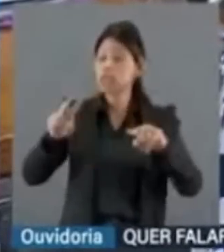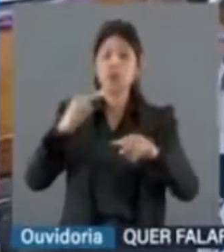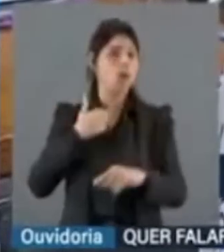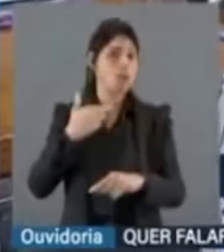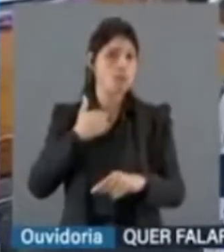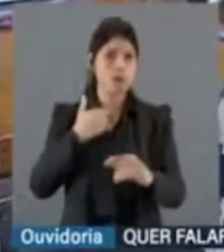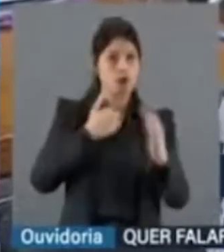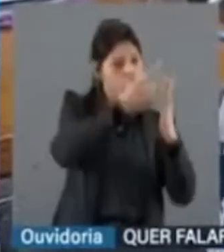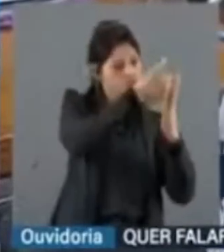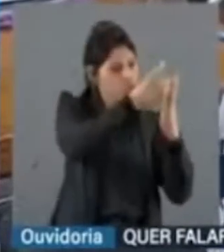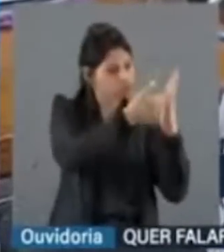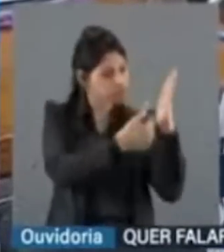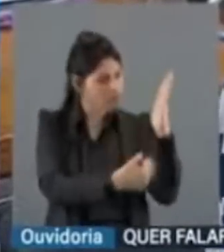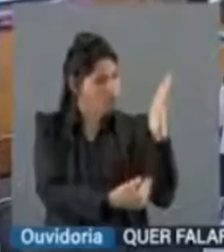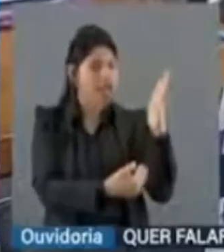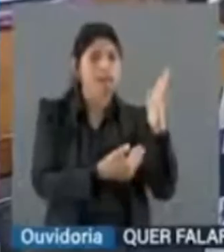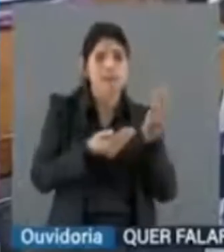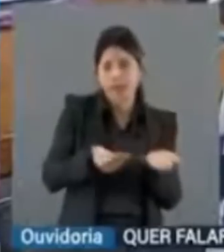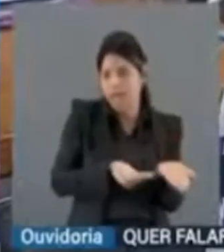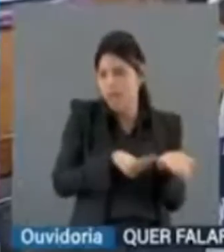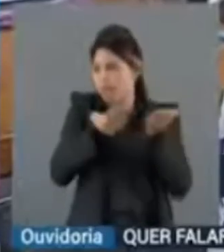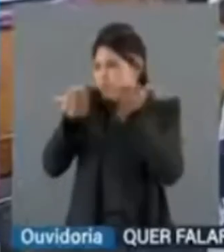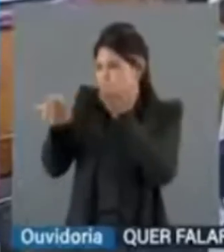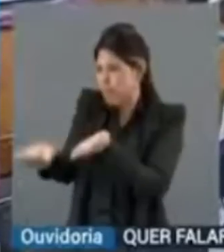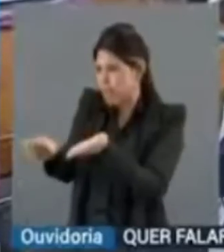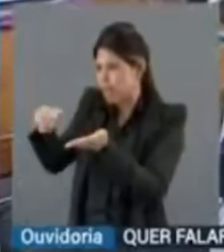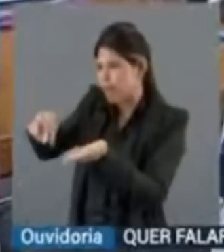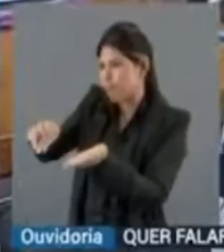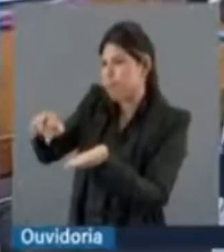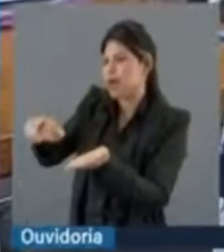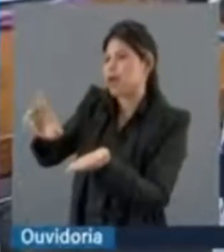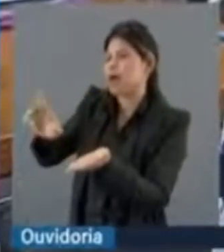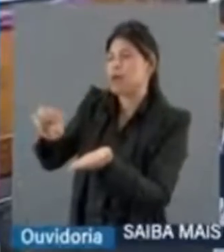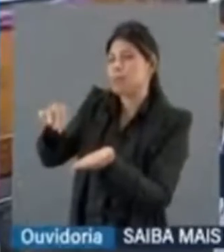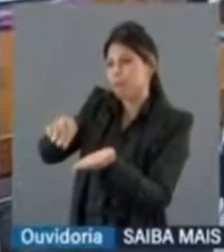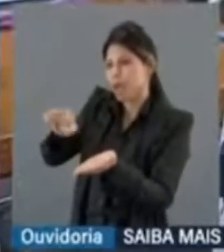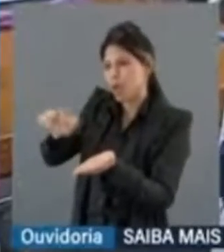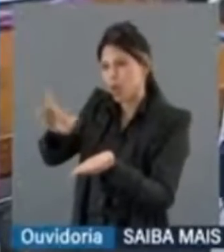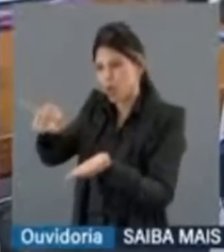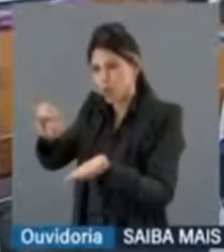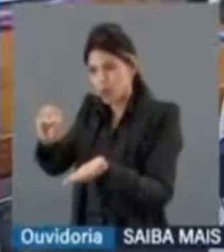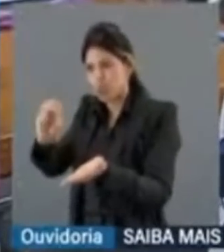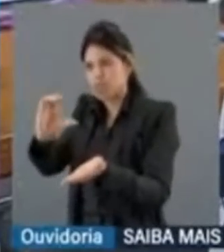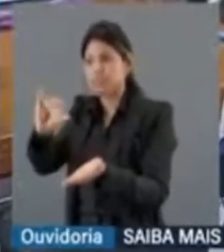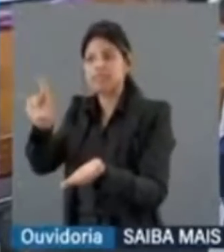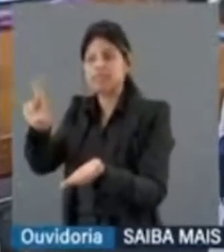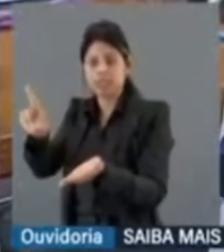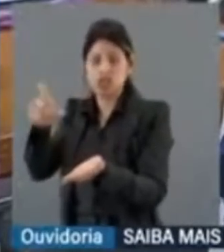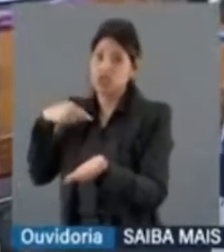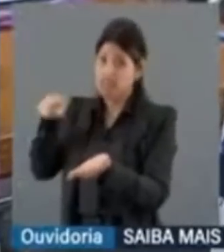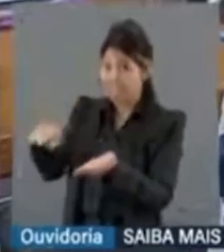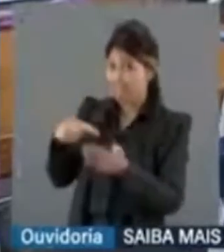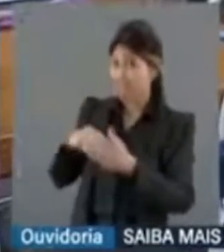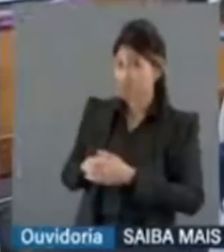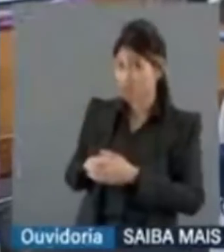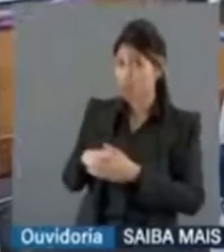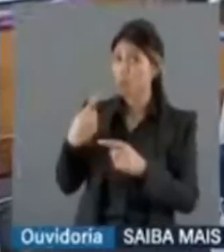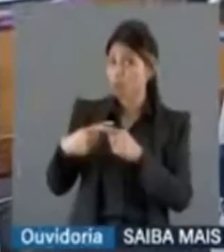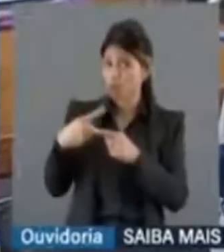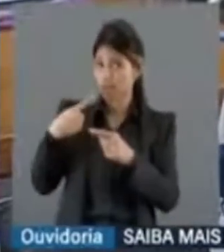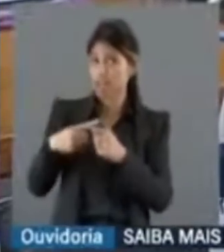o Mauro Cid. Isto aqui faz parte da nossa investigação sobre o financiamento do